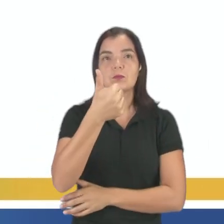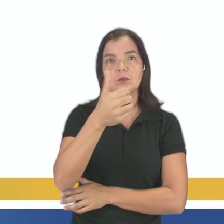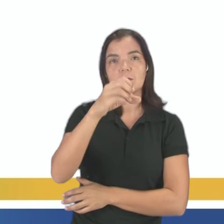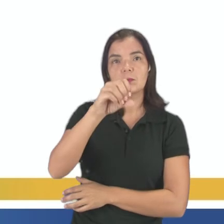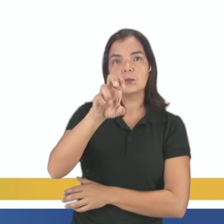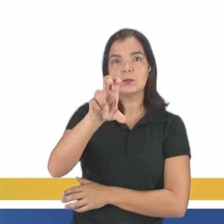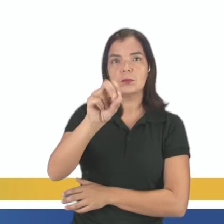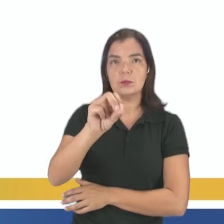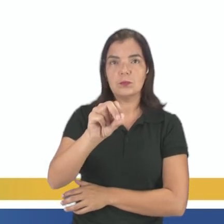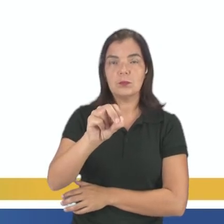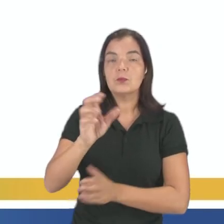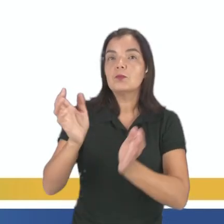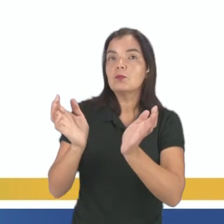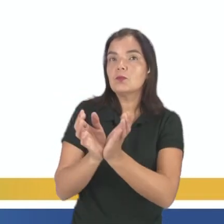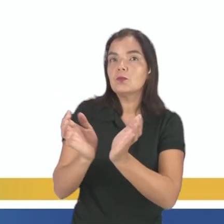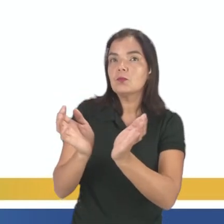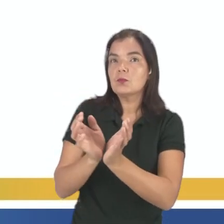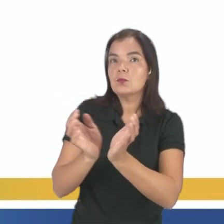criação, em